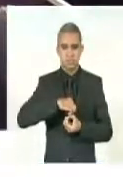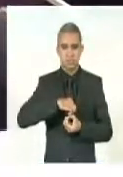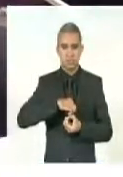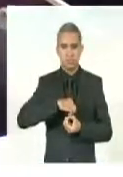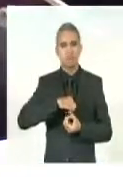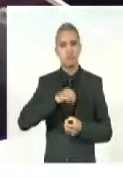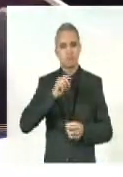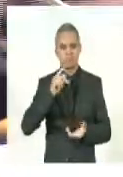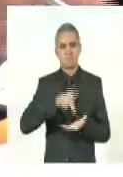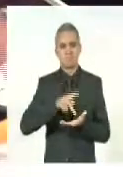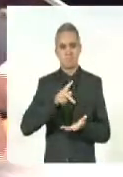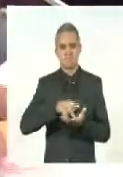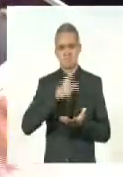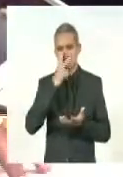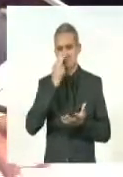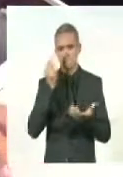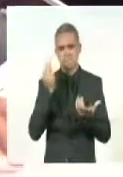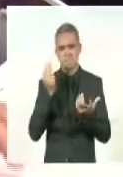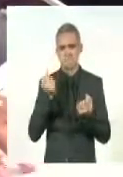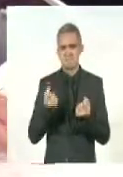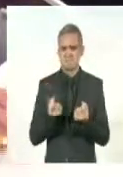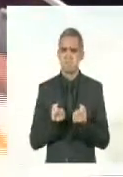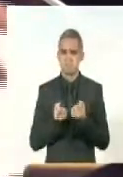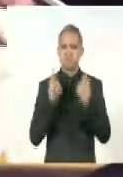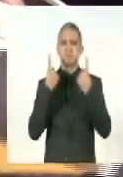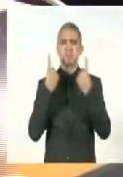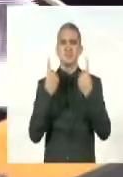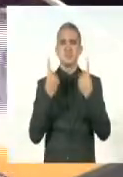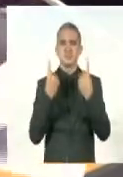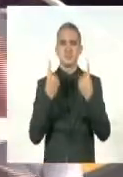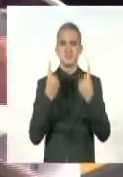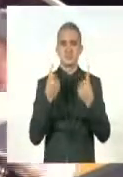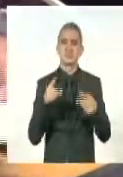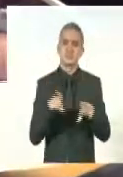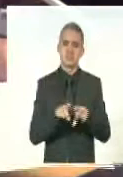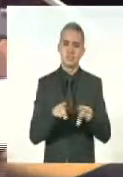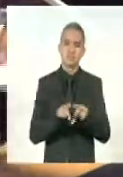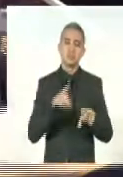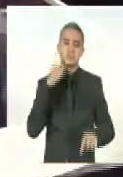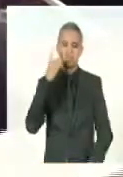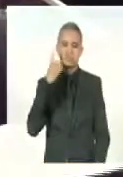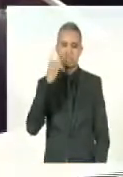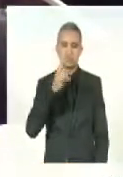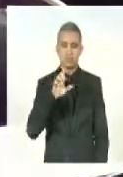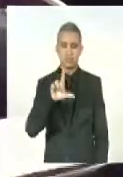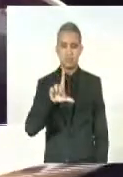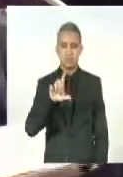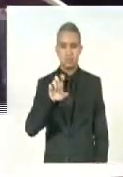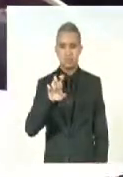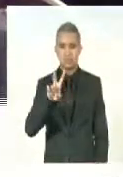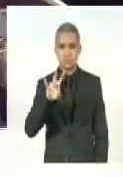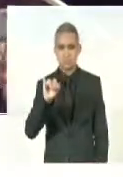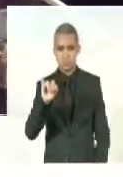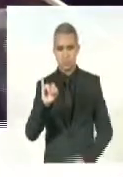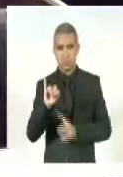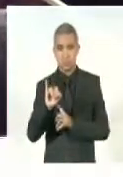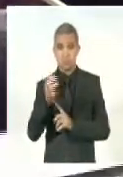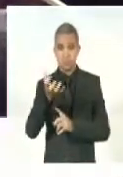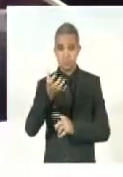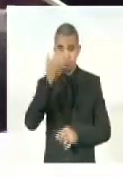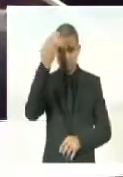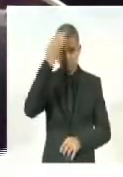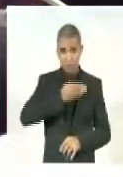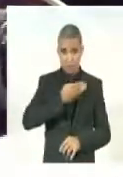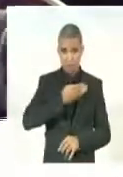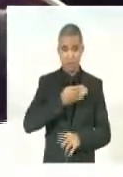realmente gritante, chocante, e se o deputado Levy queria provas com relação à corrupção no